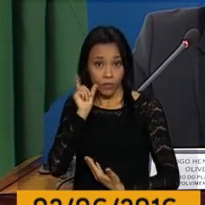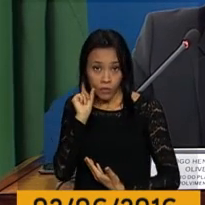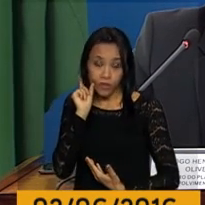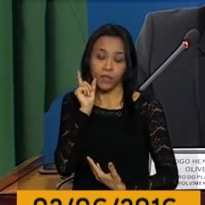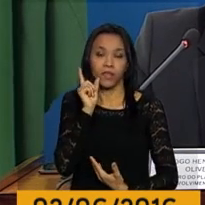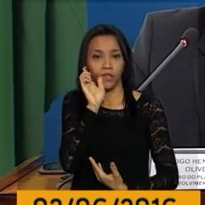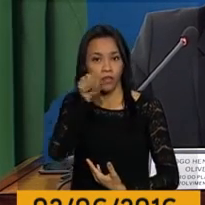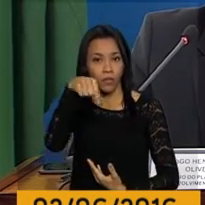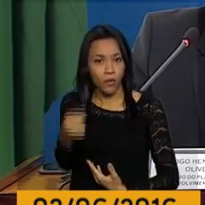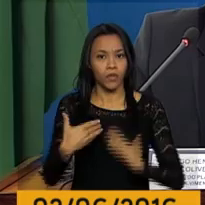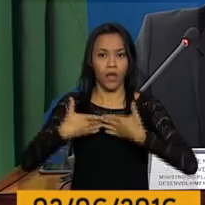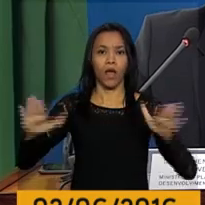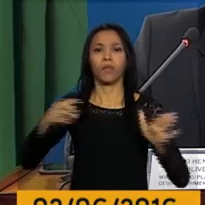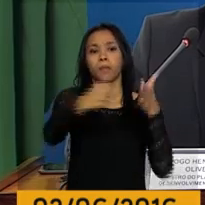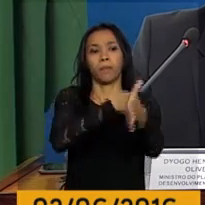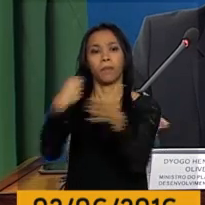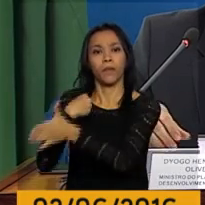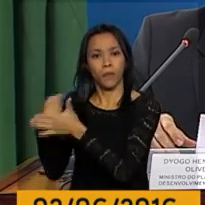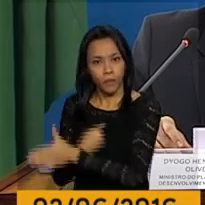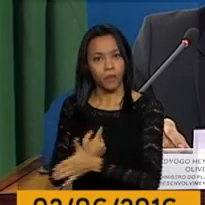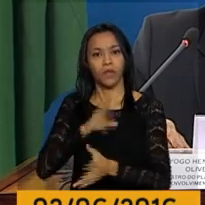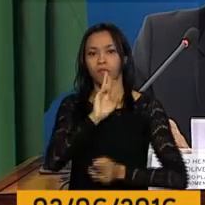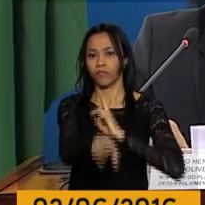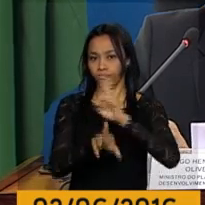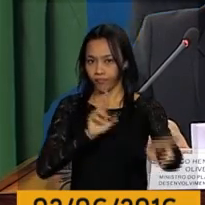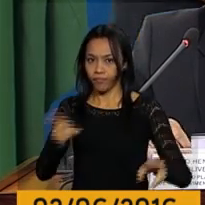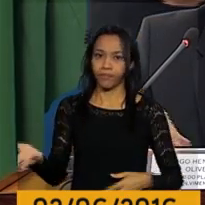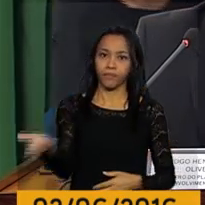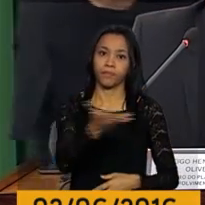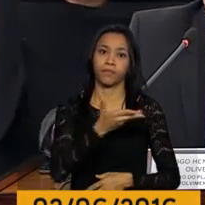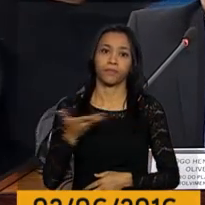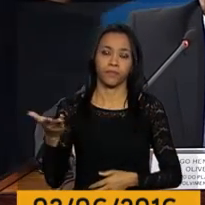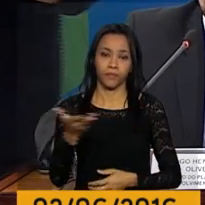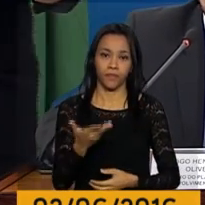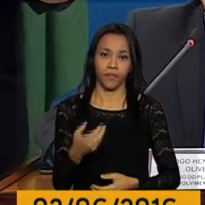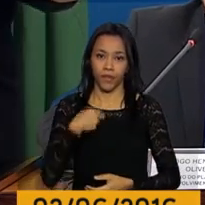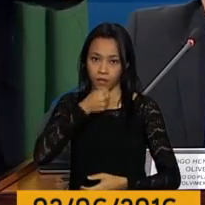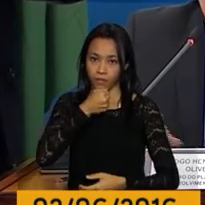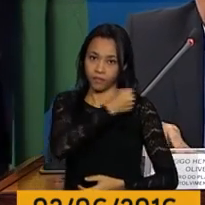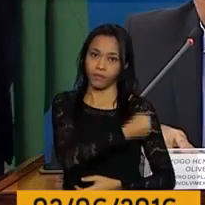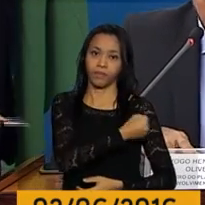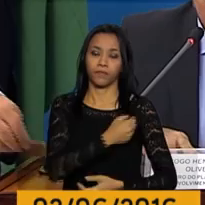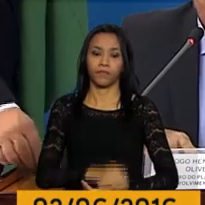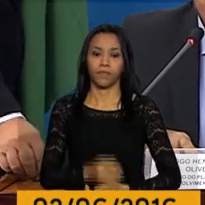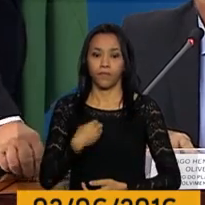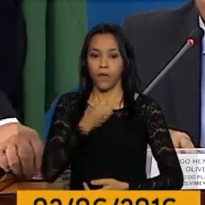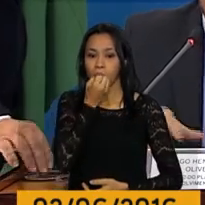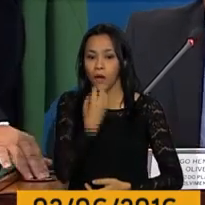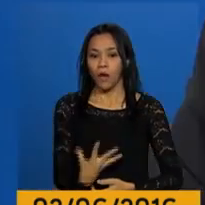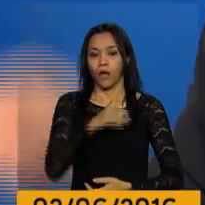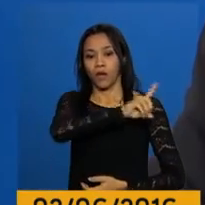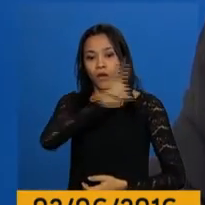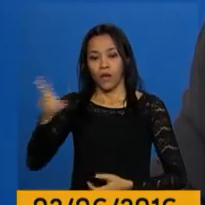depois nós vamos abrir as perguntas e respostas para todos. Com a palavra, Dr. Diogo. Bom dia a todas e